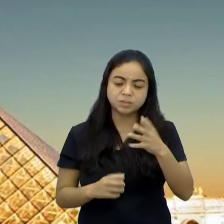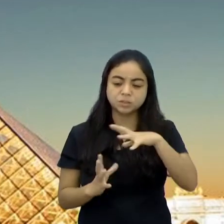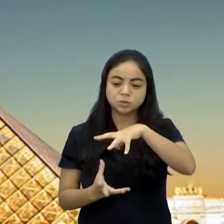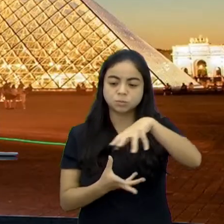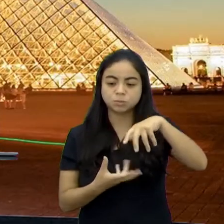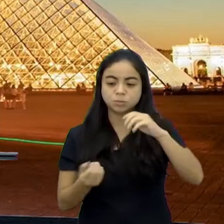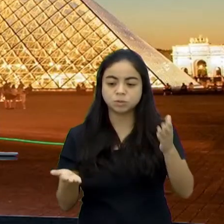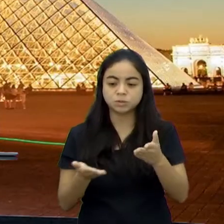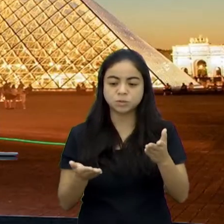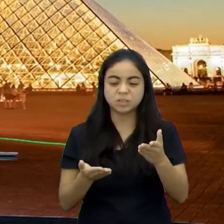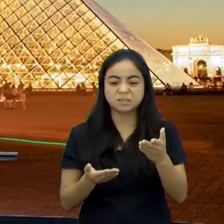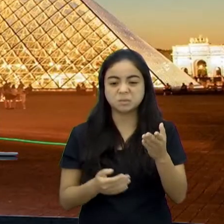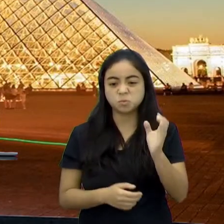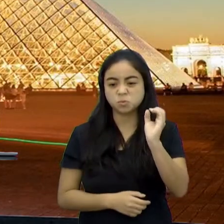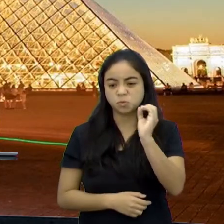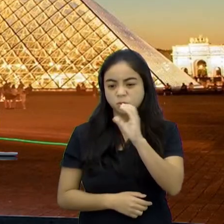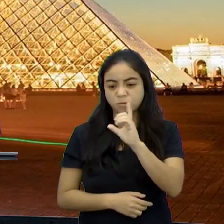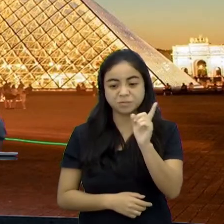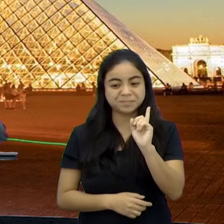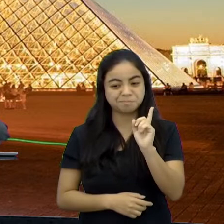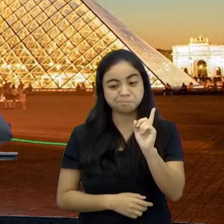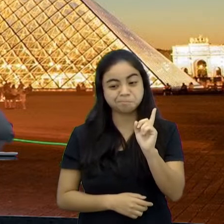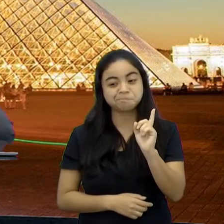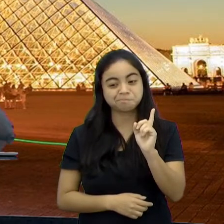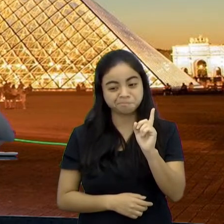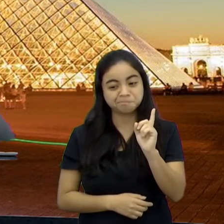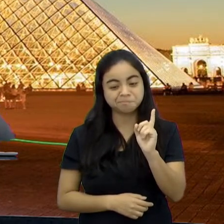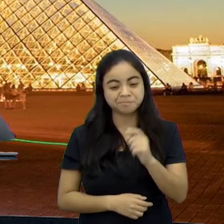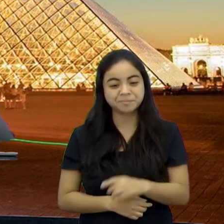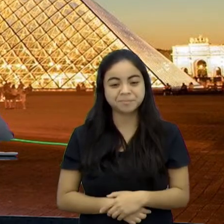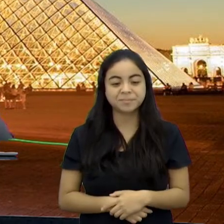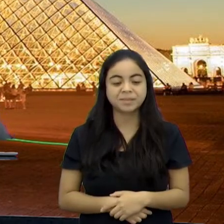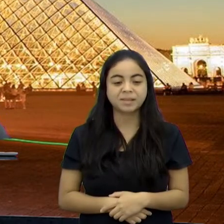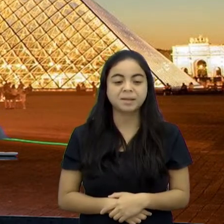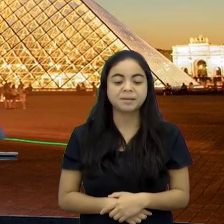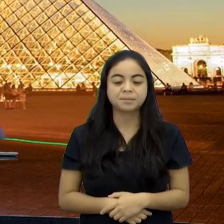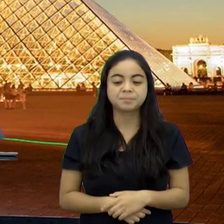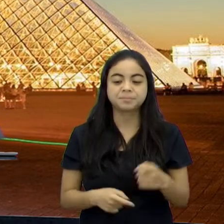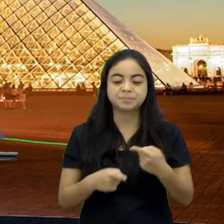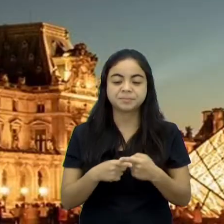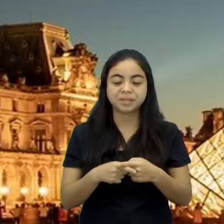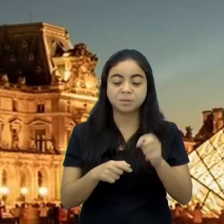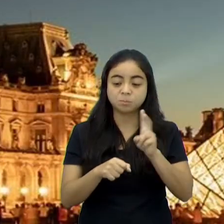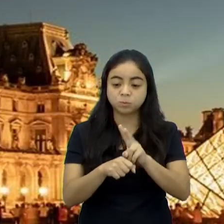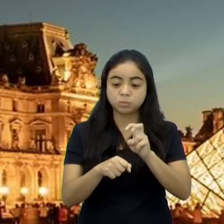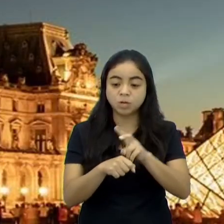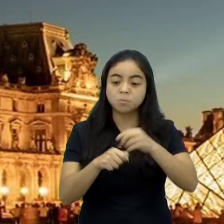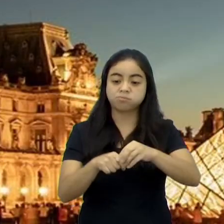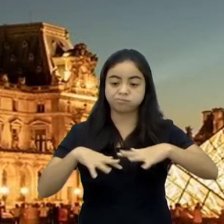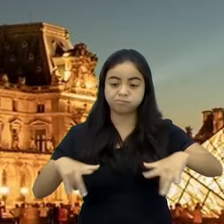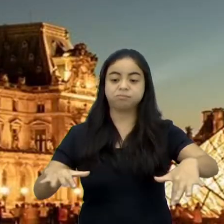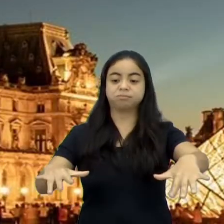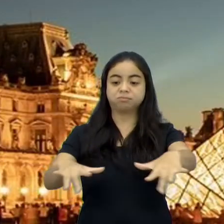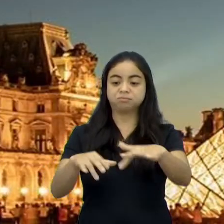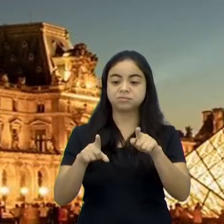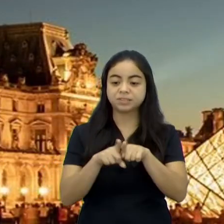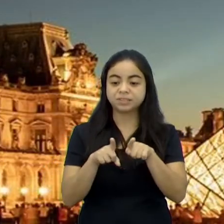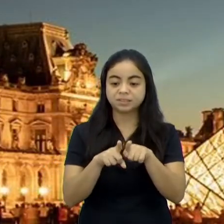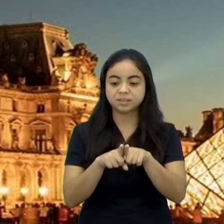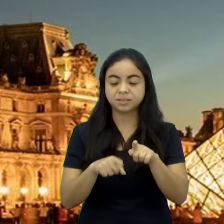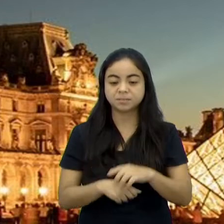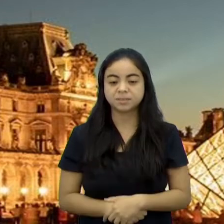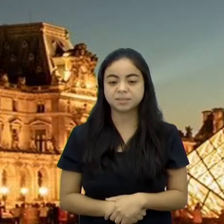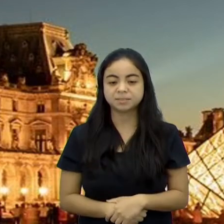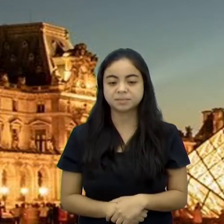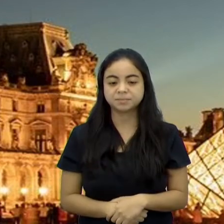atual, nem tão nova assim, nem mais tão nova, né? Sim, porque a gente vai falar um pouquinho de viralização, a gente vai perceber, né, que o conceito do Richard Dawkins,